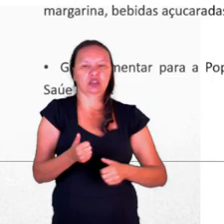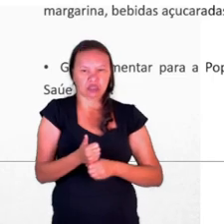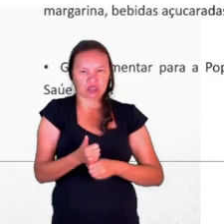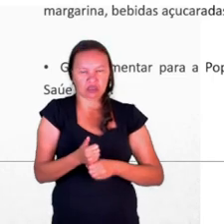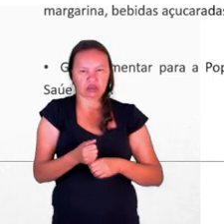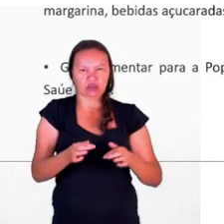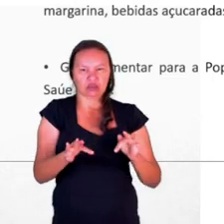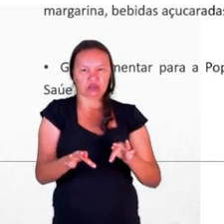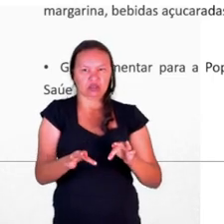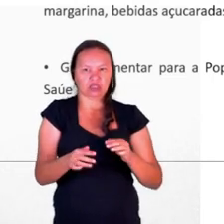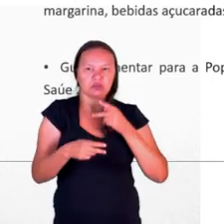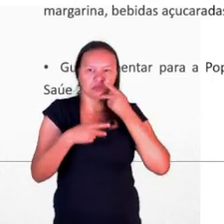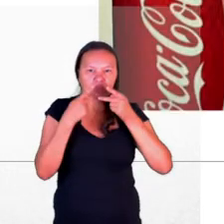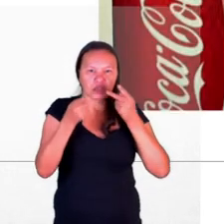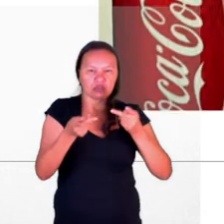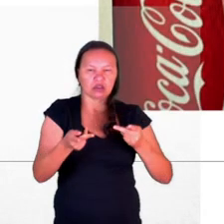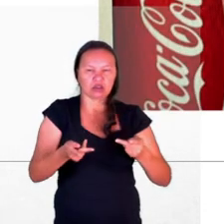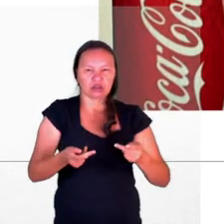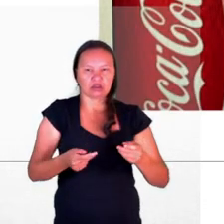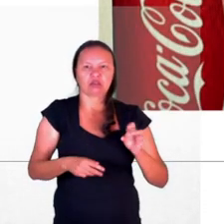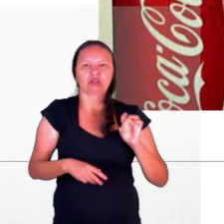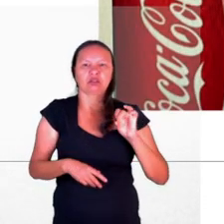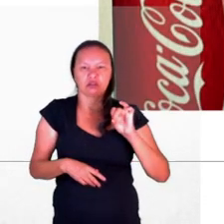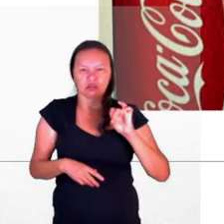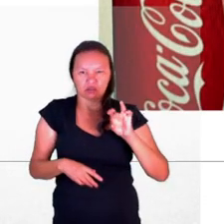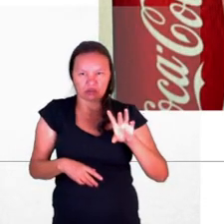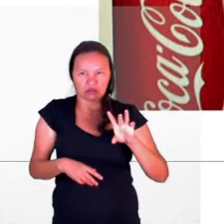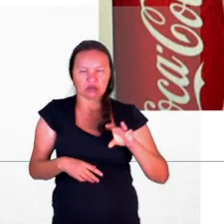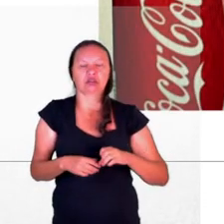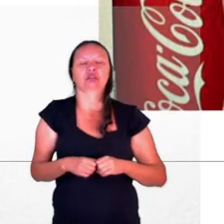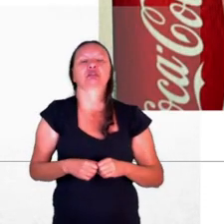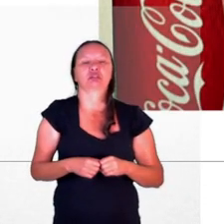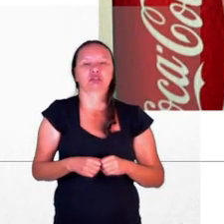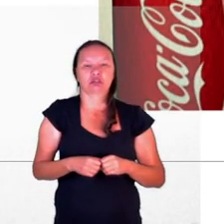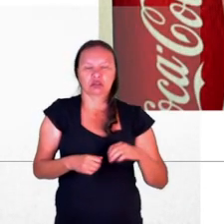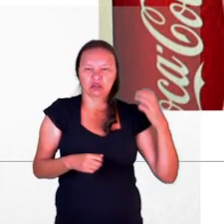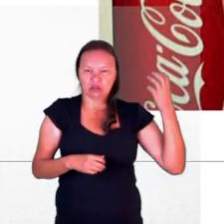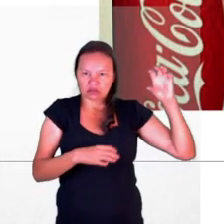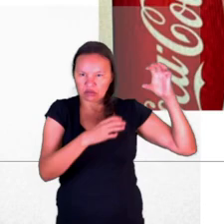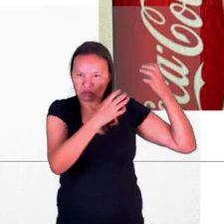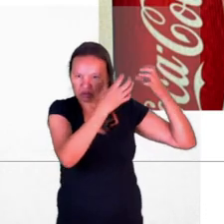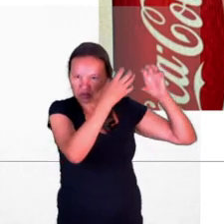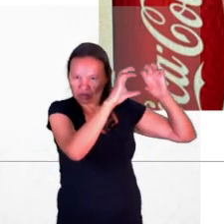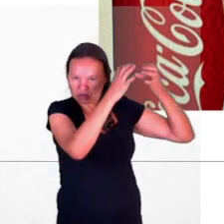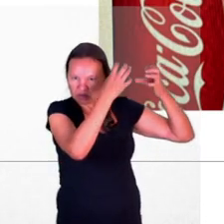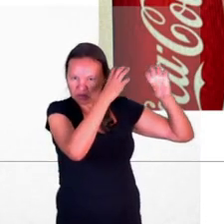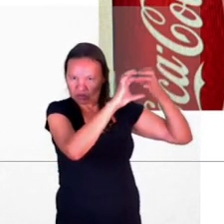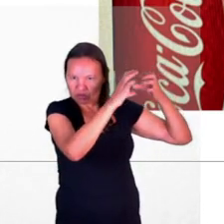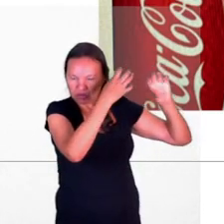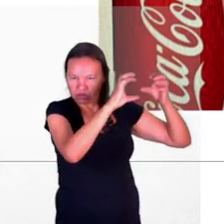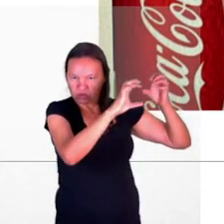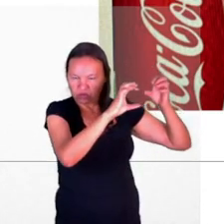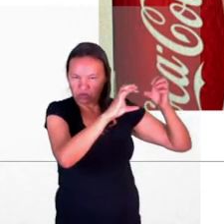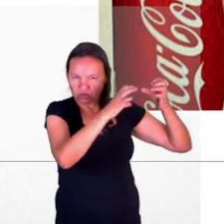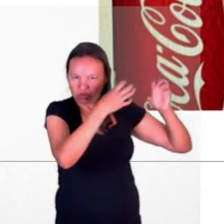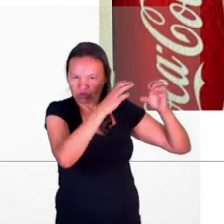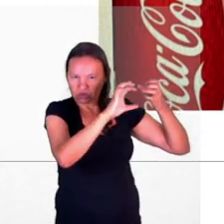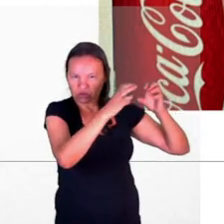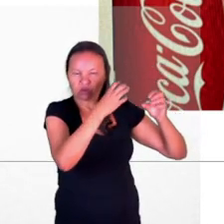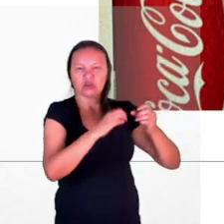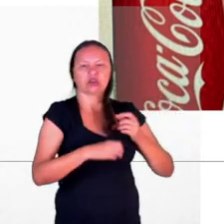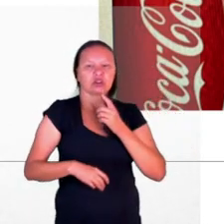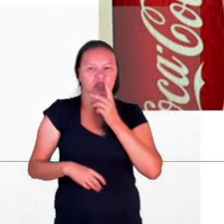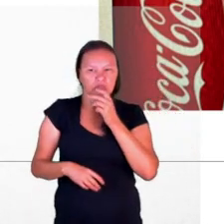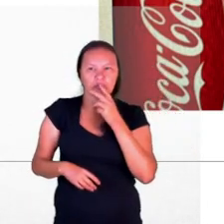termina dizendo assim só não vou recomendar tóxicos porque são proibidos mas só bebendo muito vinho